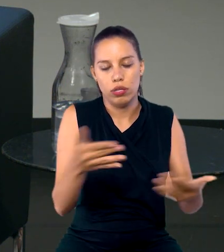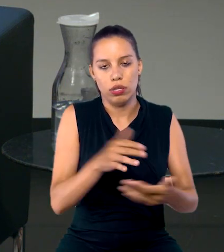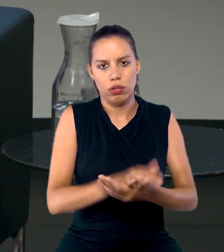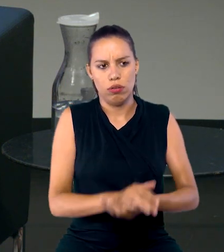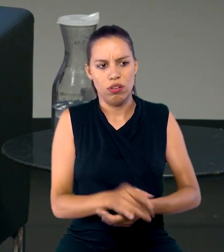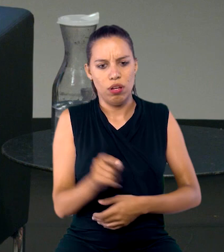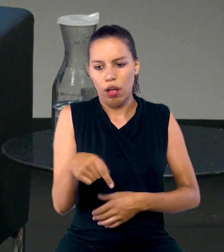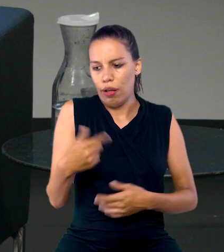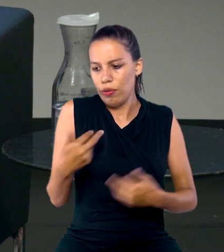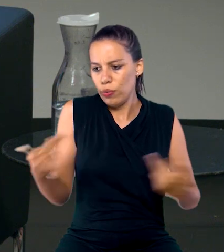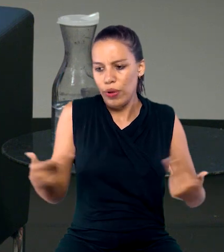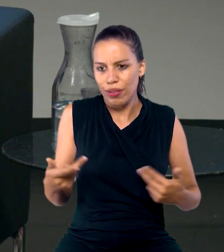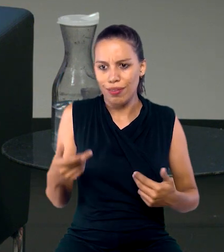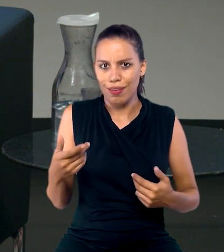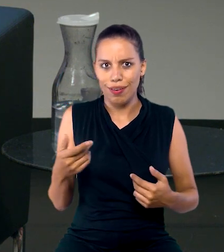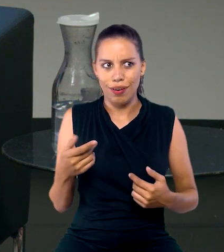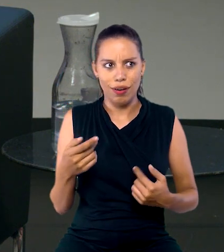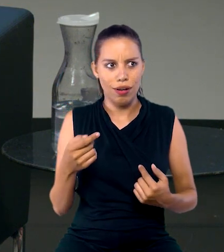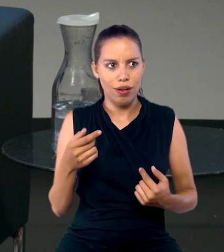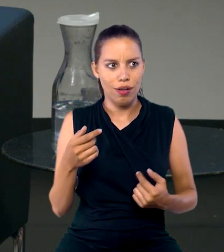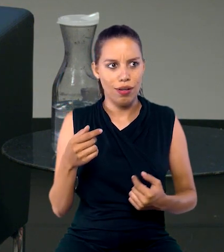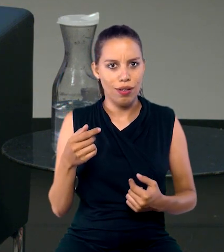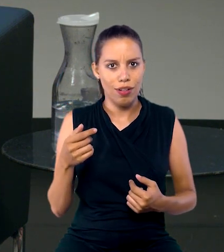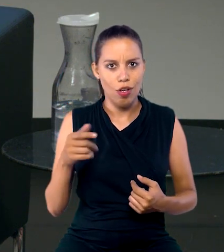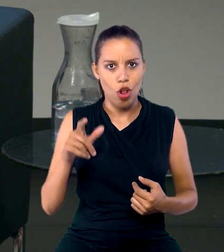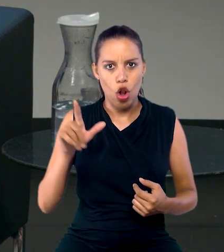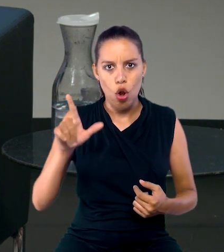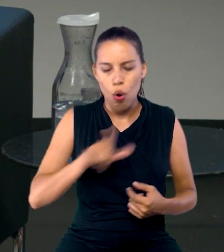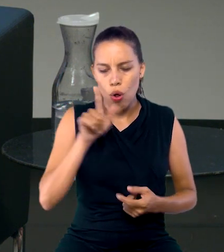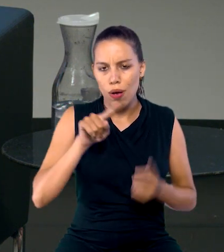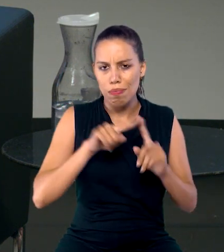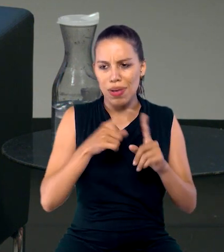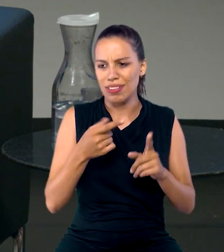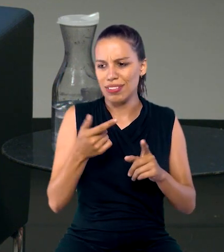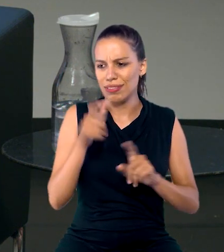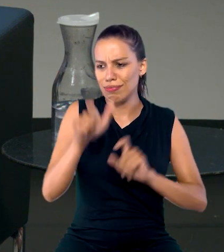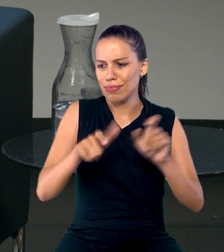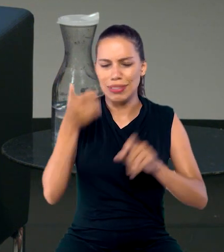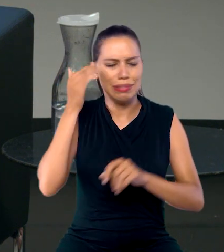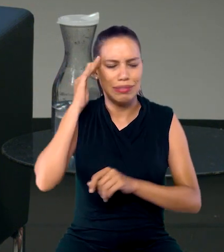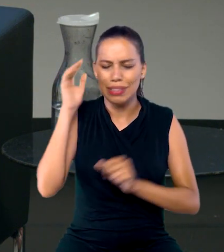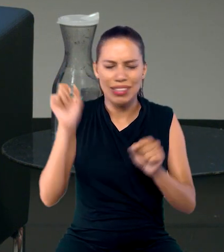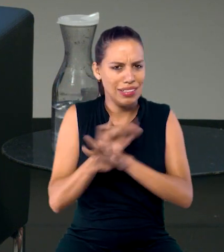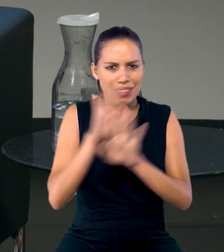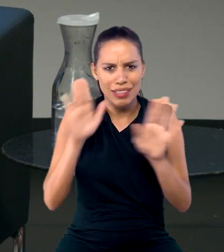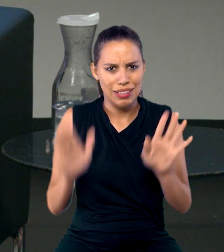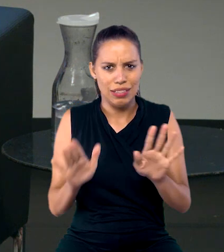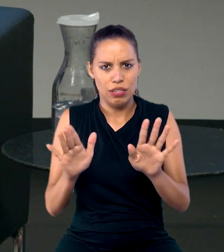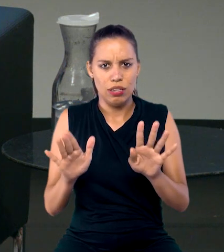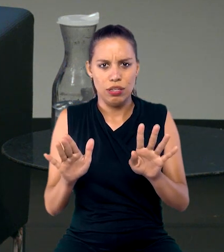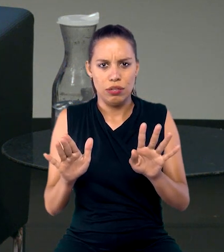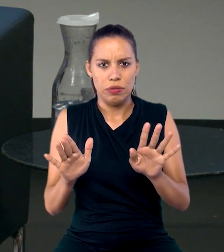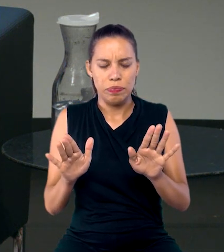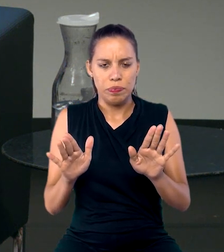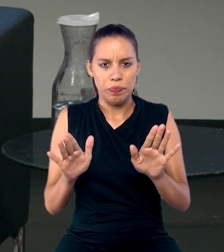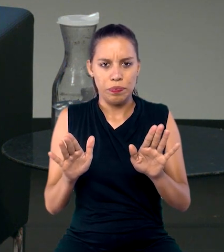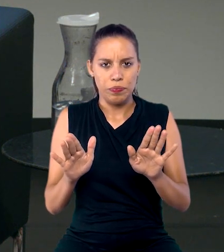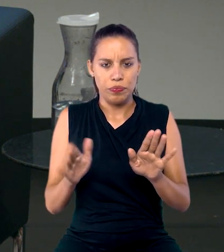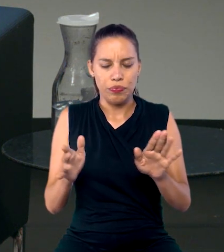que me parece muito óbvio, mas que não é entendido como algo óbvio. Quer dizer, o que nos trouxe a esse